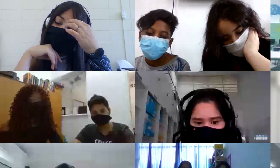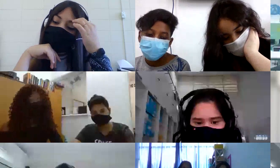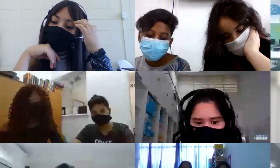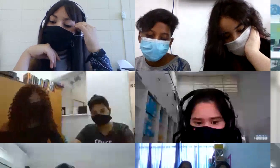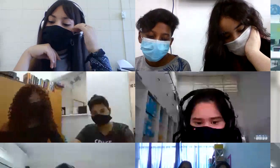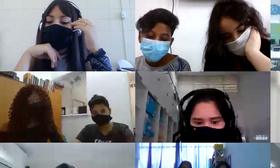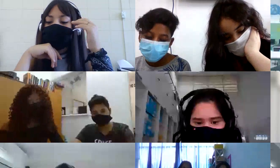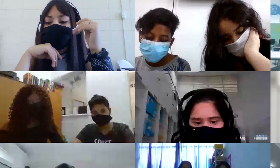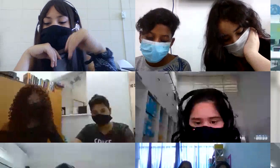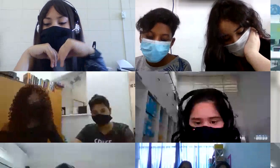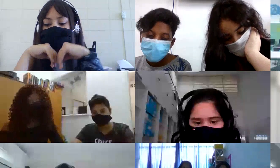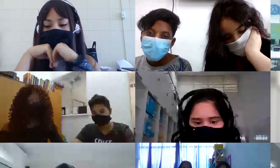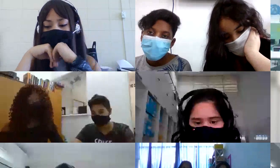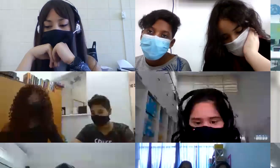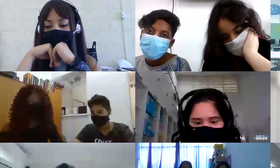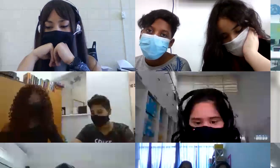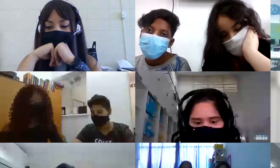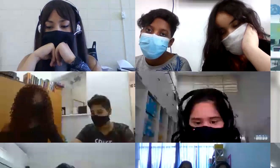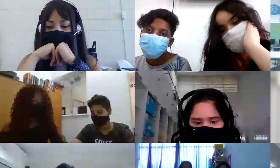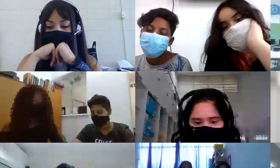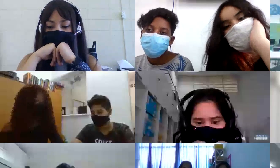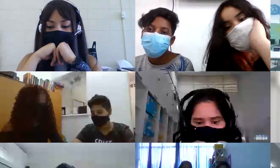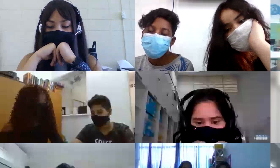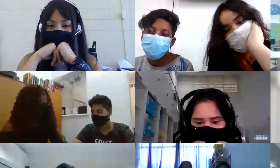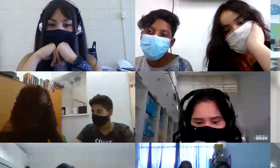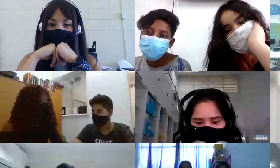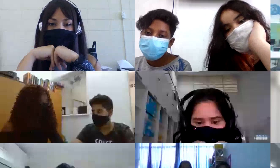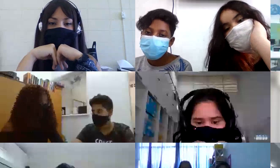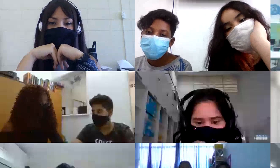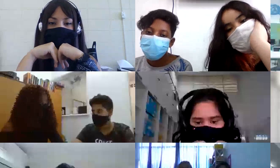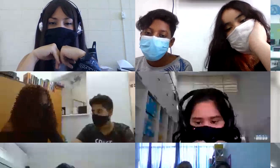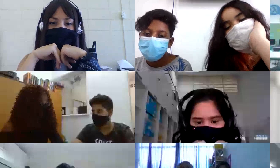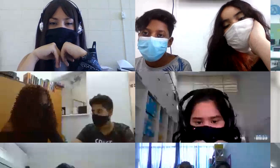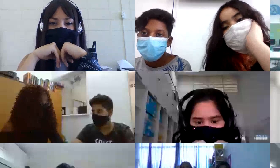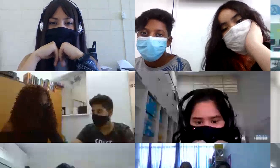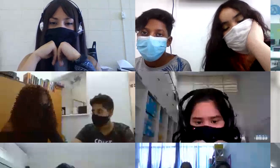repercutam isso, que vocês mostrem isso, que vocês...